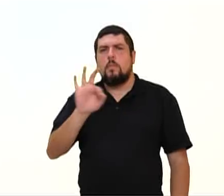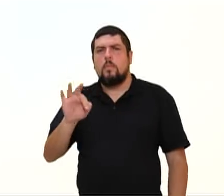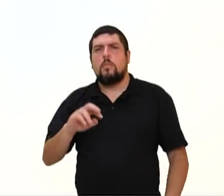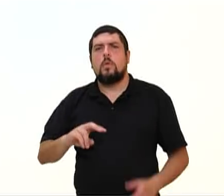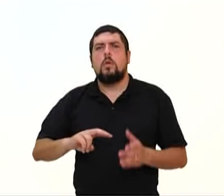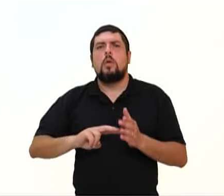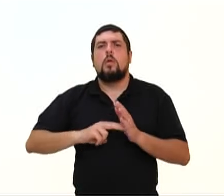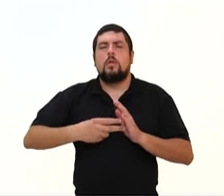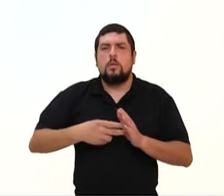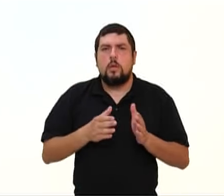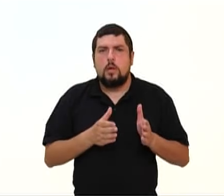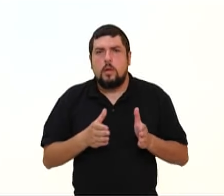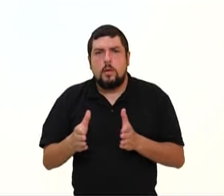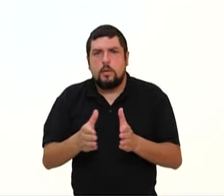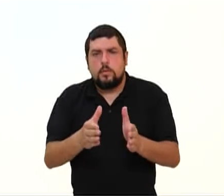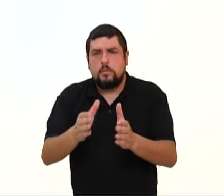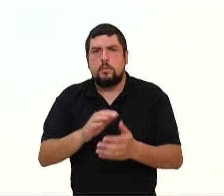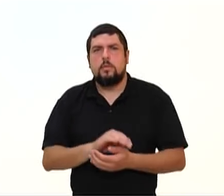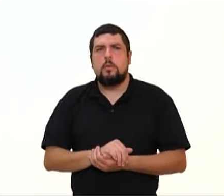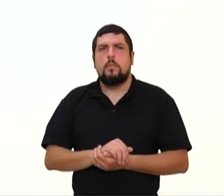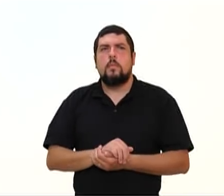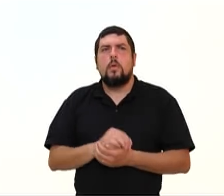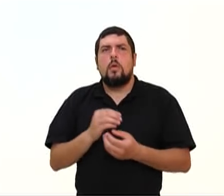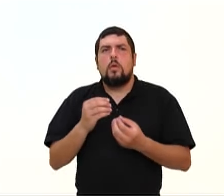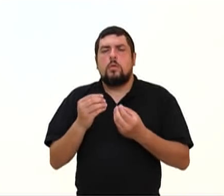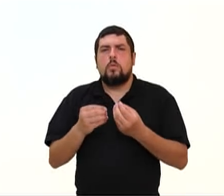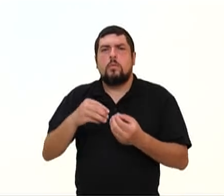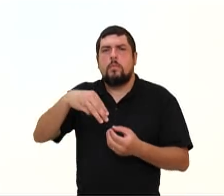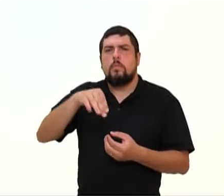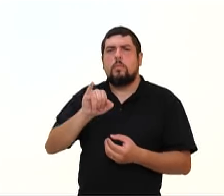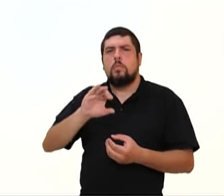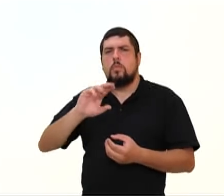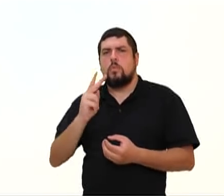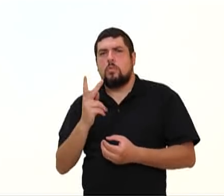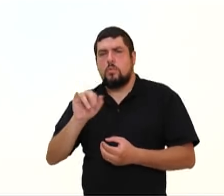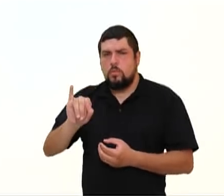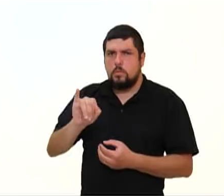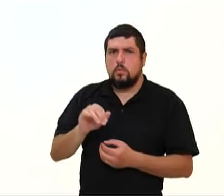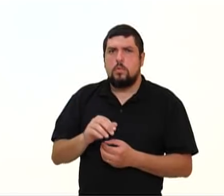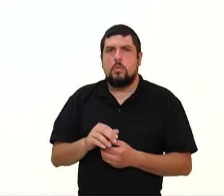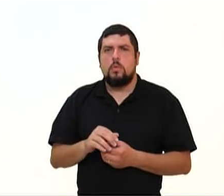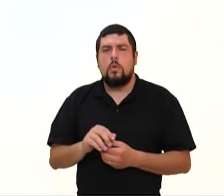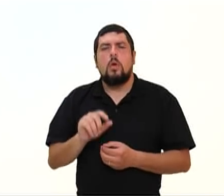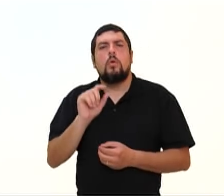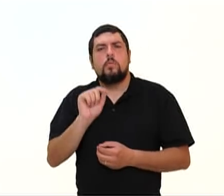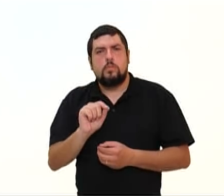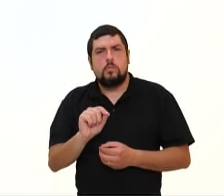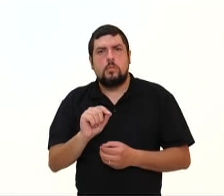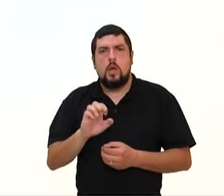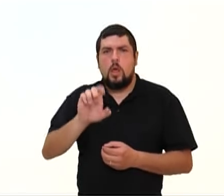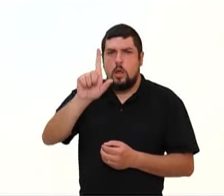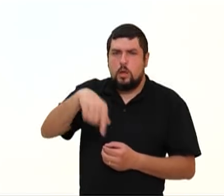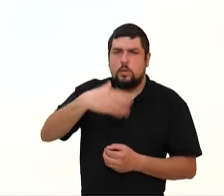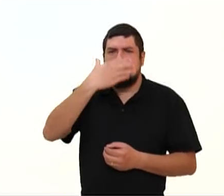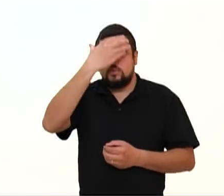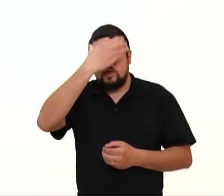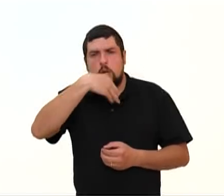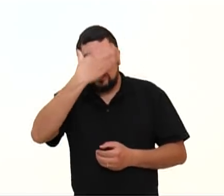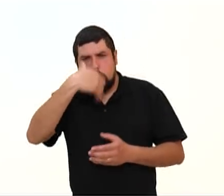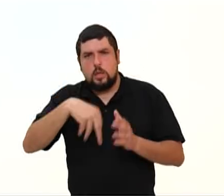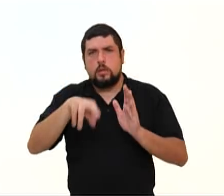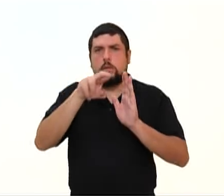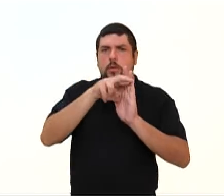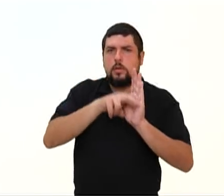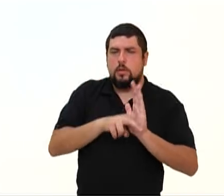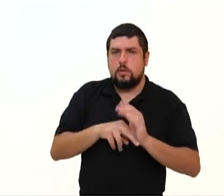significa caminho. Trata-se de um ideal de justiça e de caráter de que ninguém deve se afastar, elemento básico da